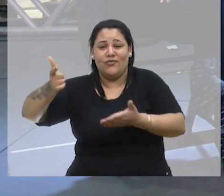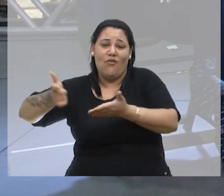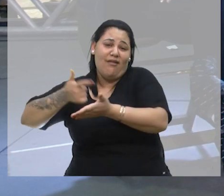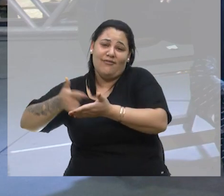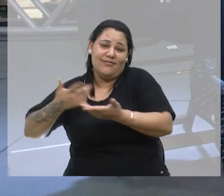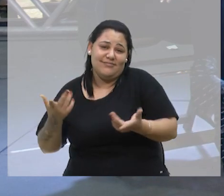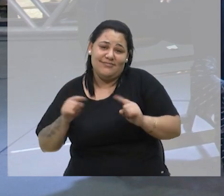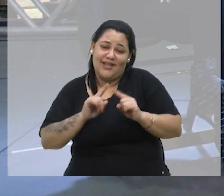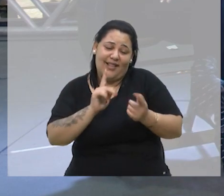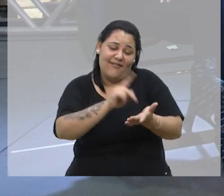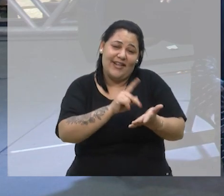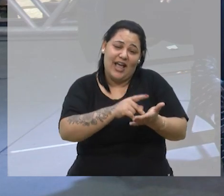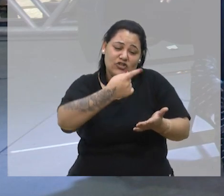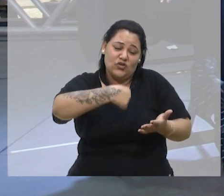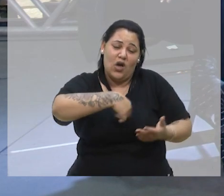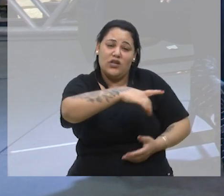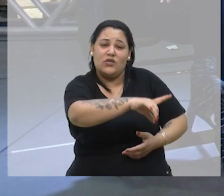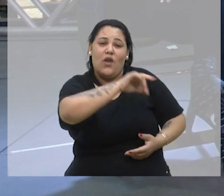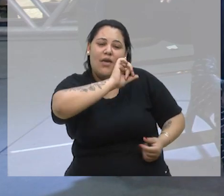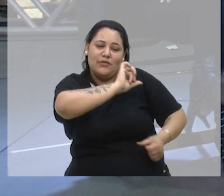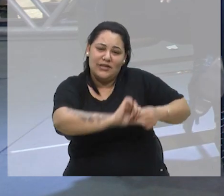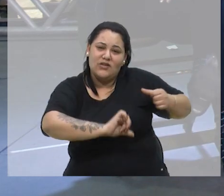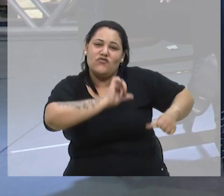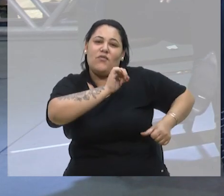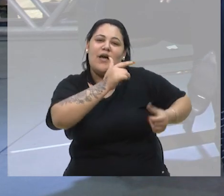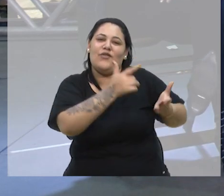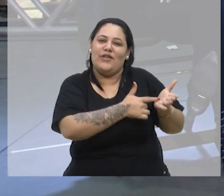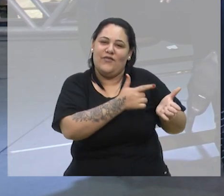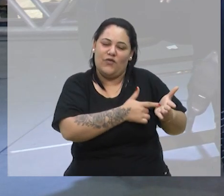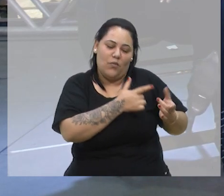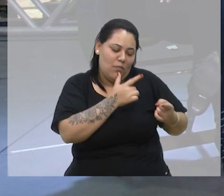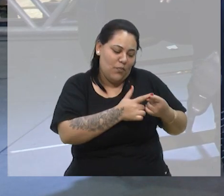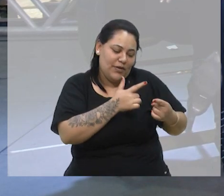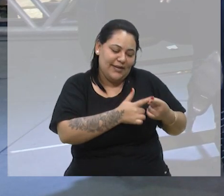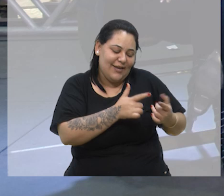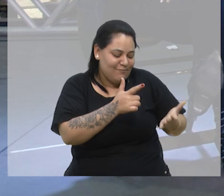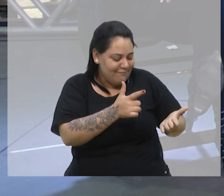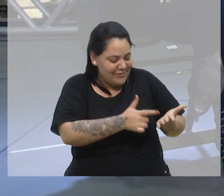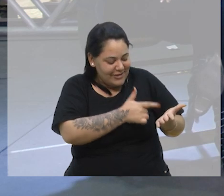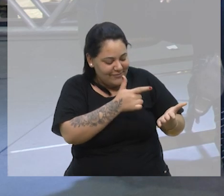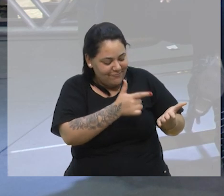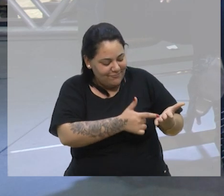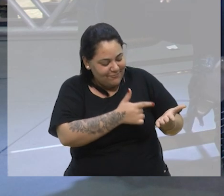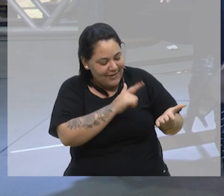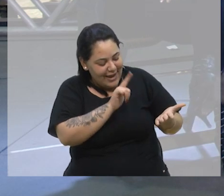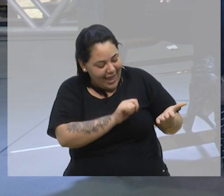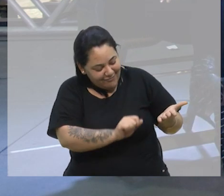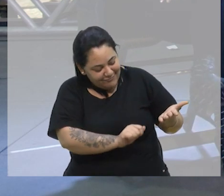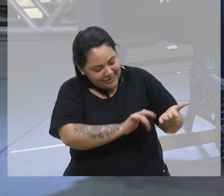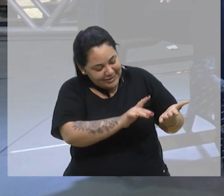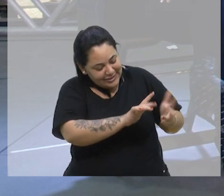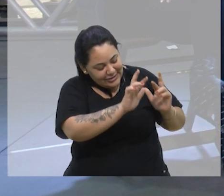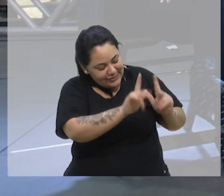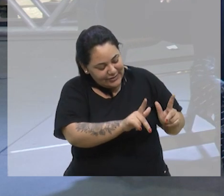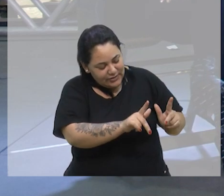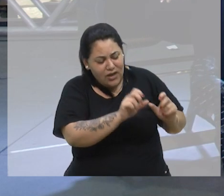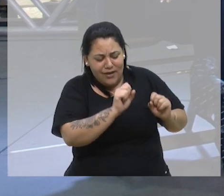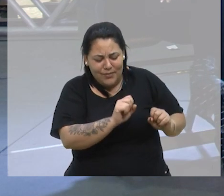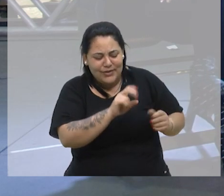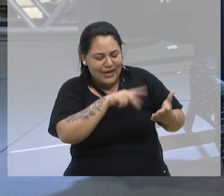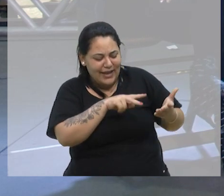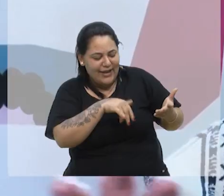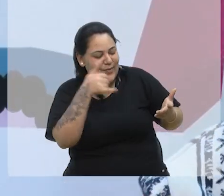coisa do vou mandar um e-mail pra ver o que acontece? E deu certo, porque a Patuá investe muito em novos escritores. Eles têm